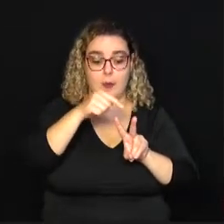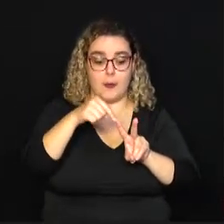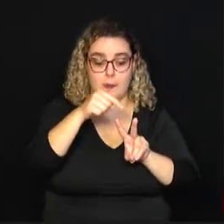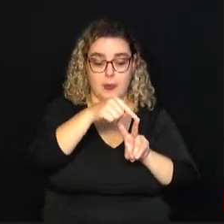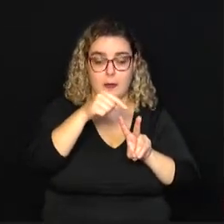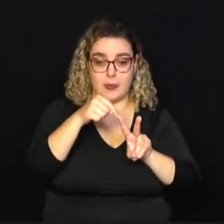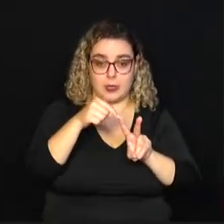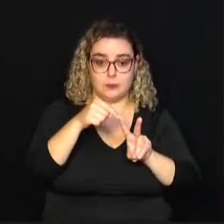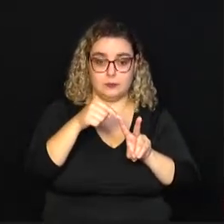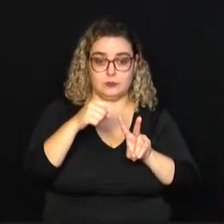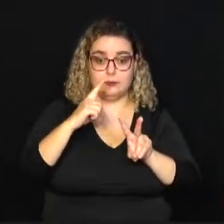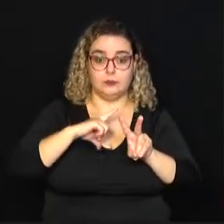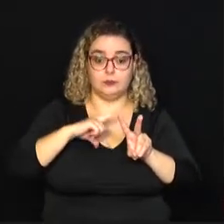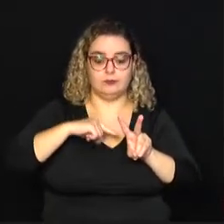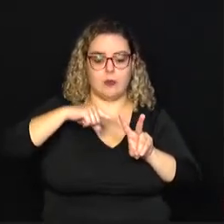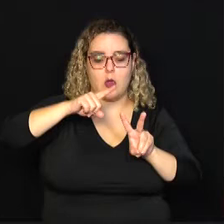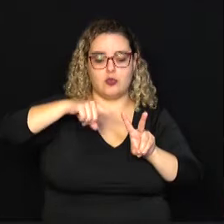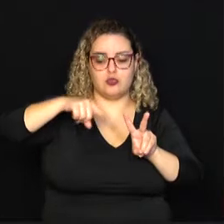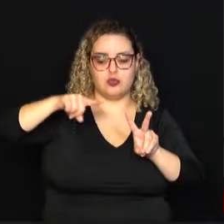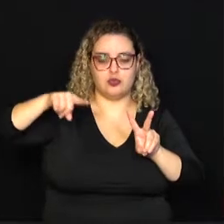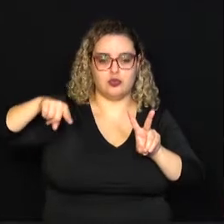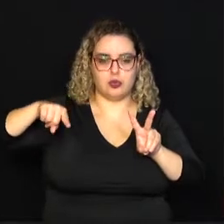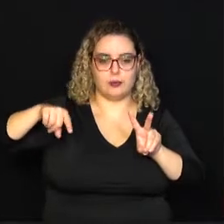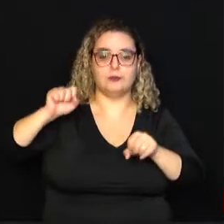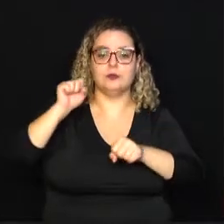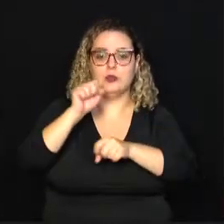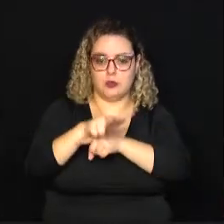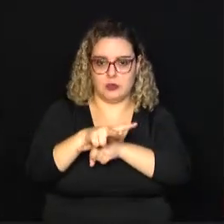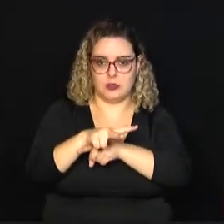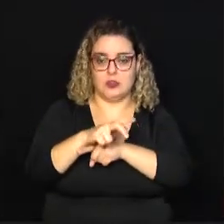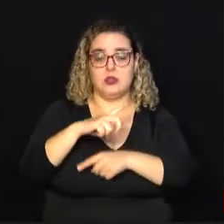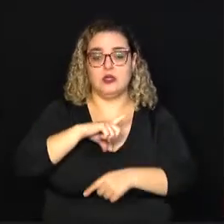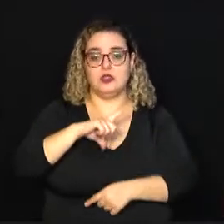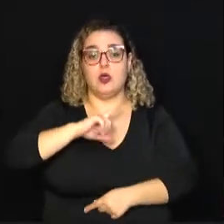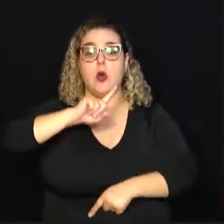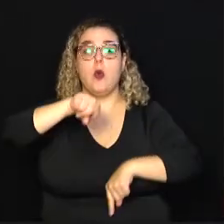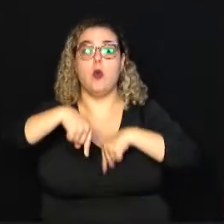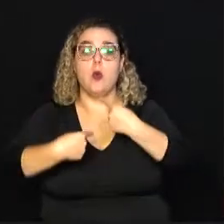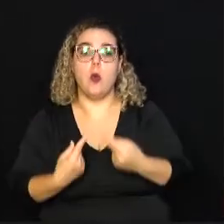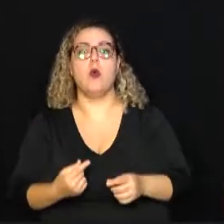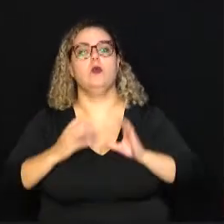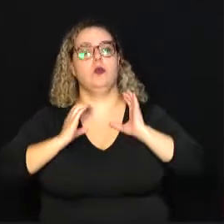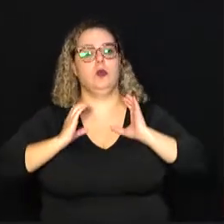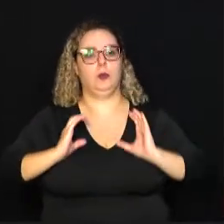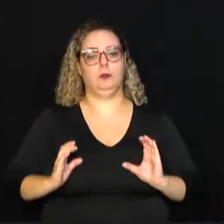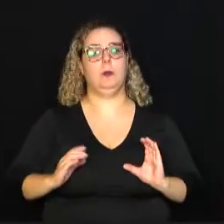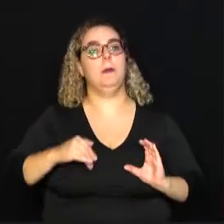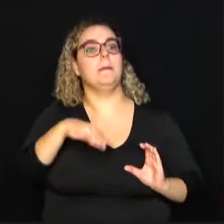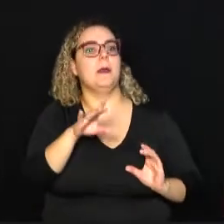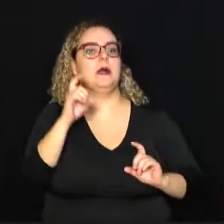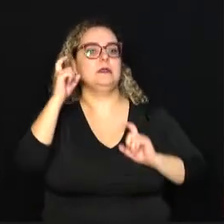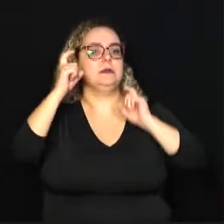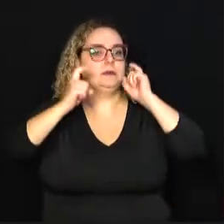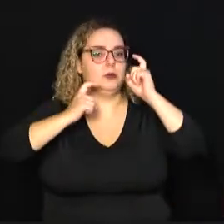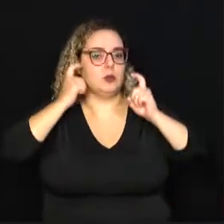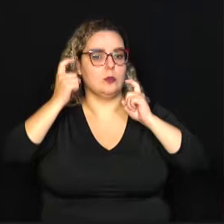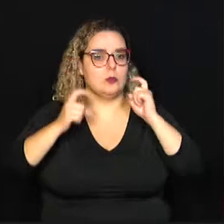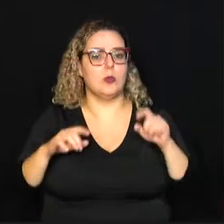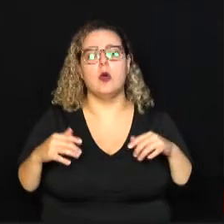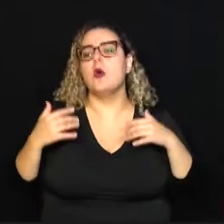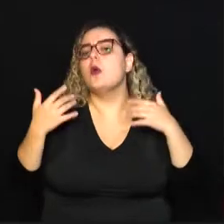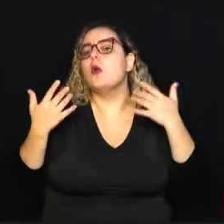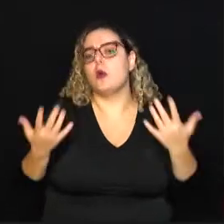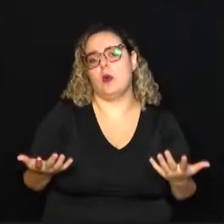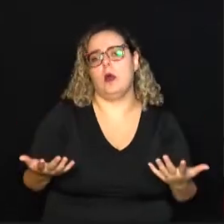constituíam variantes do vírus que tinham um novo comportamento mais preocupante. Quais eram essas duas mutações? Quais